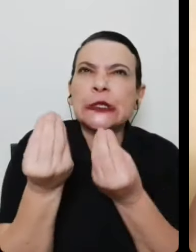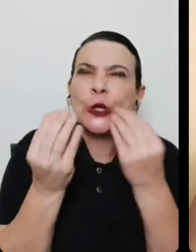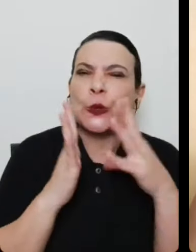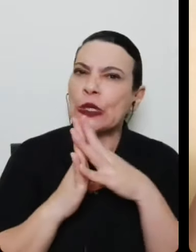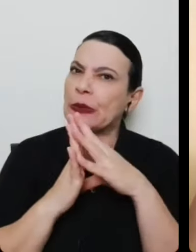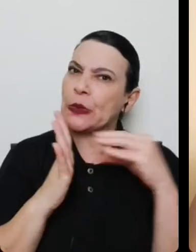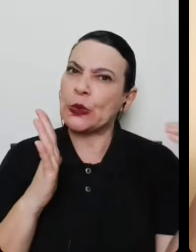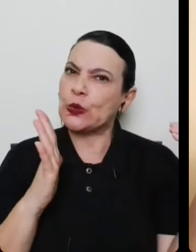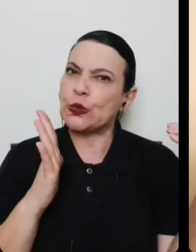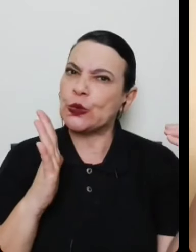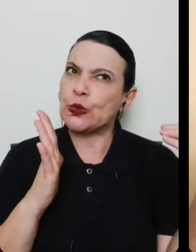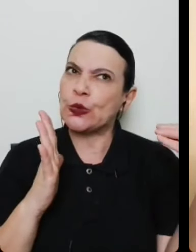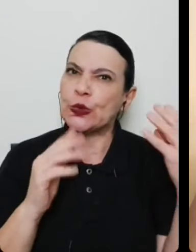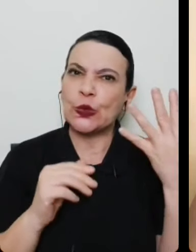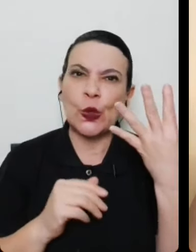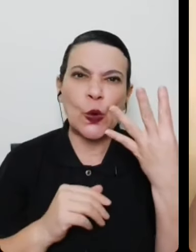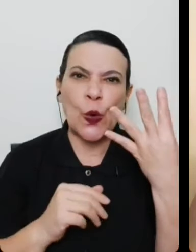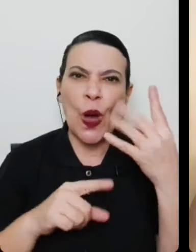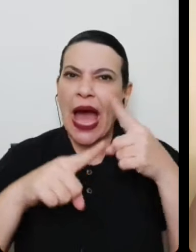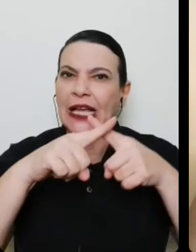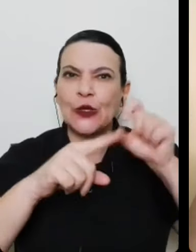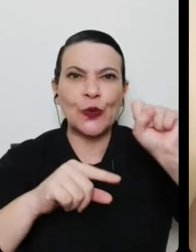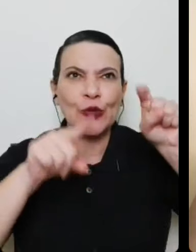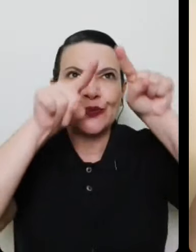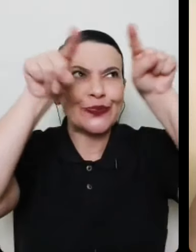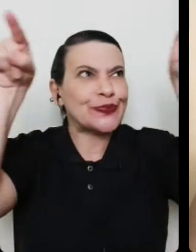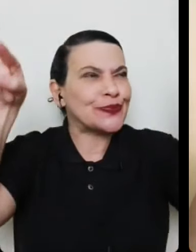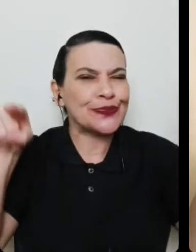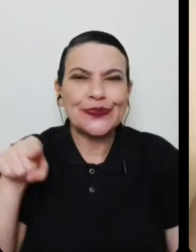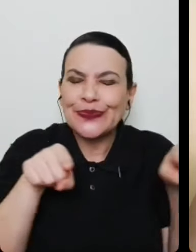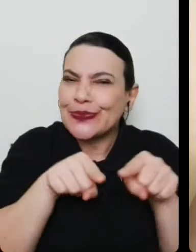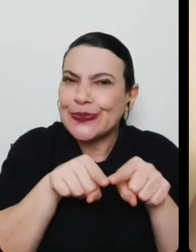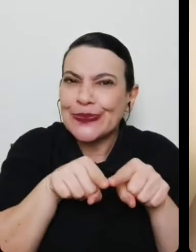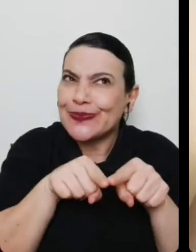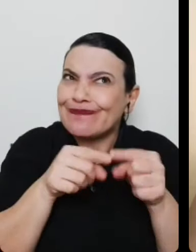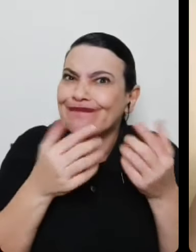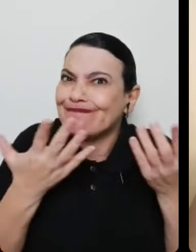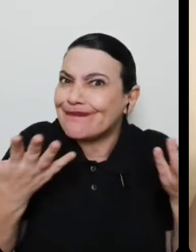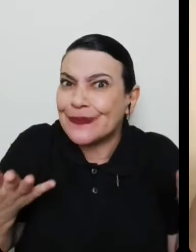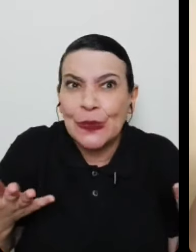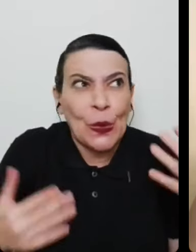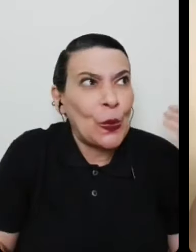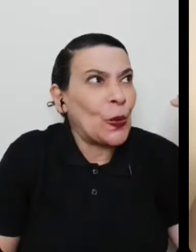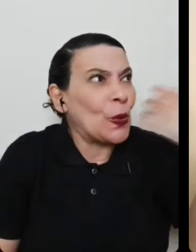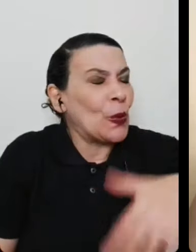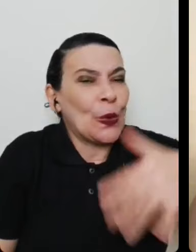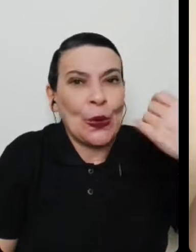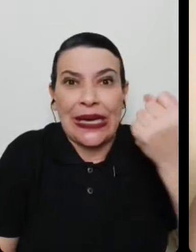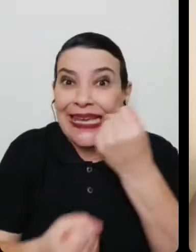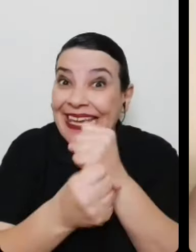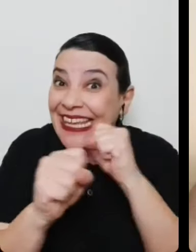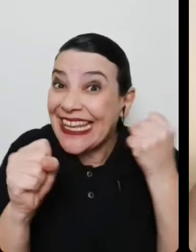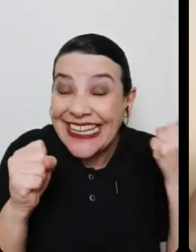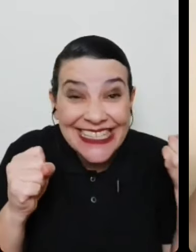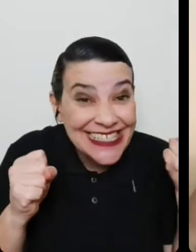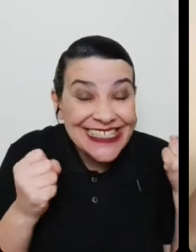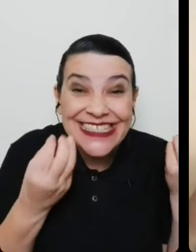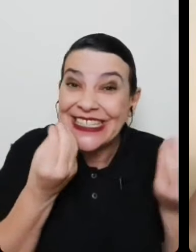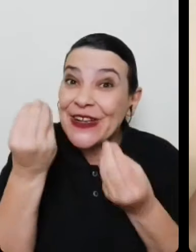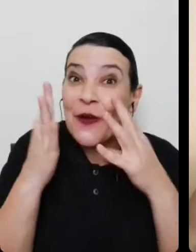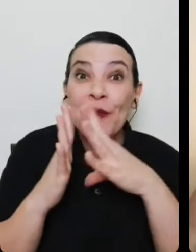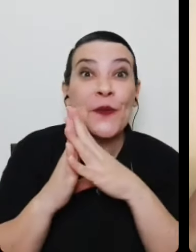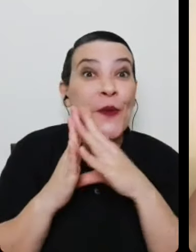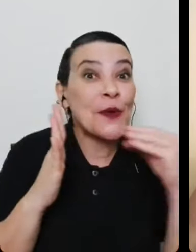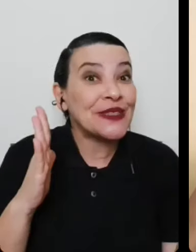de 4 por 8 metros, 8 por 4? É uma coisa absurdamente grande. Como é que você reproduz isso